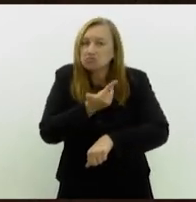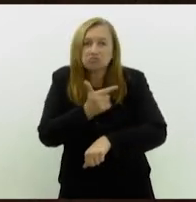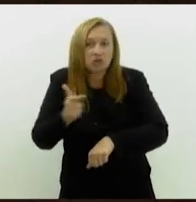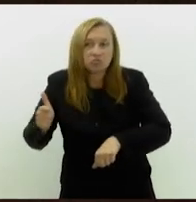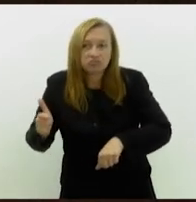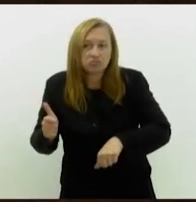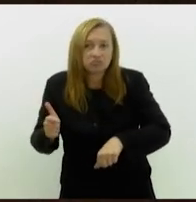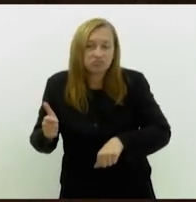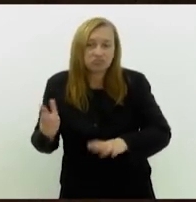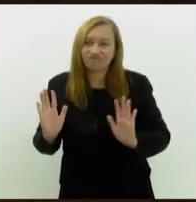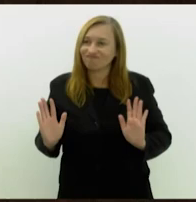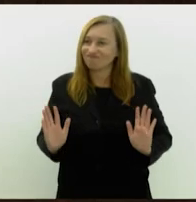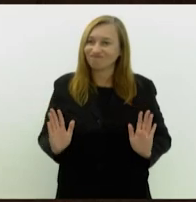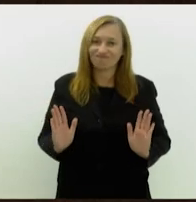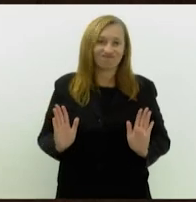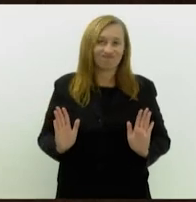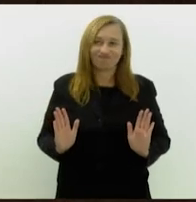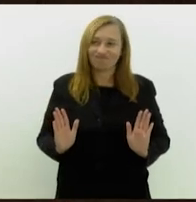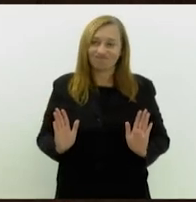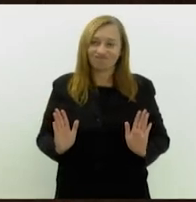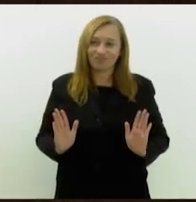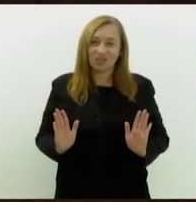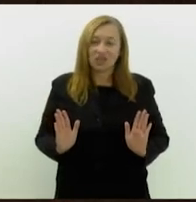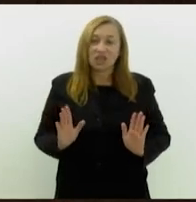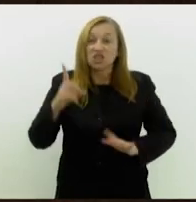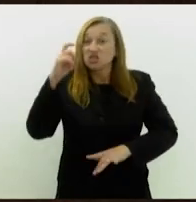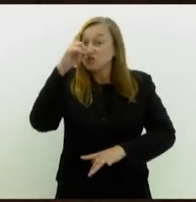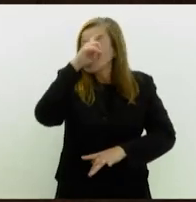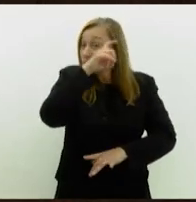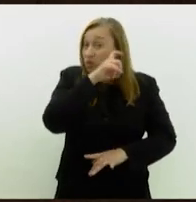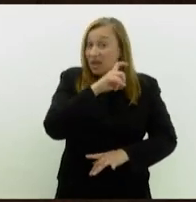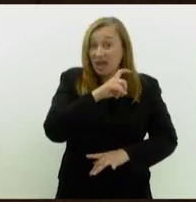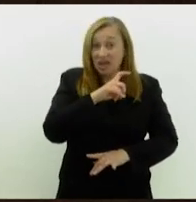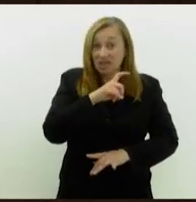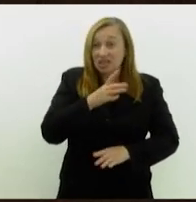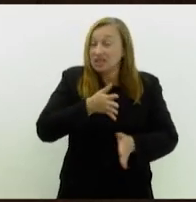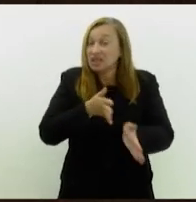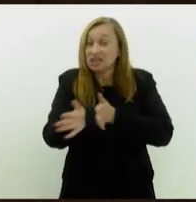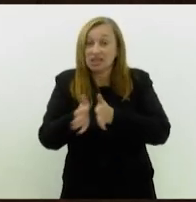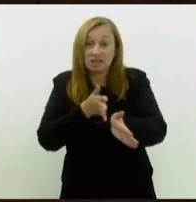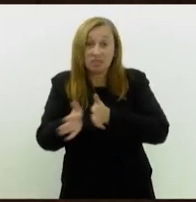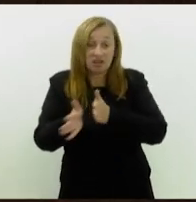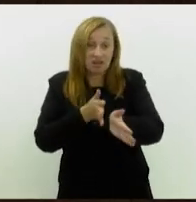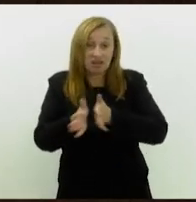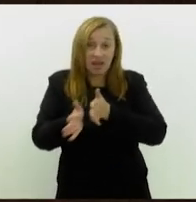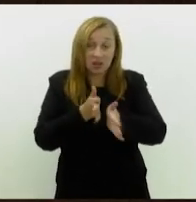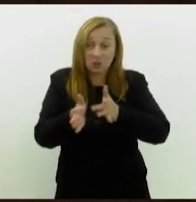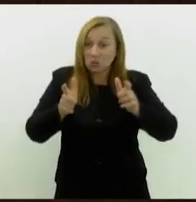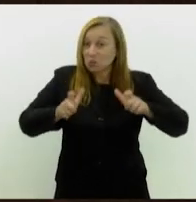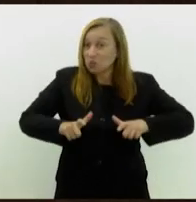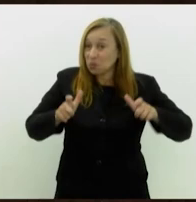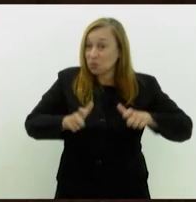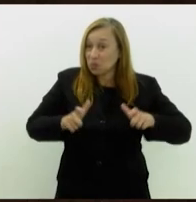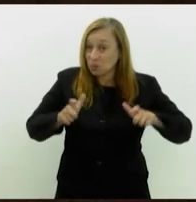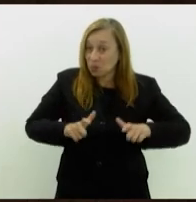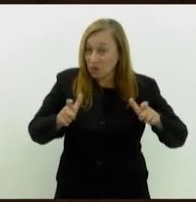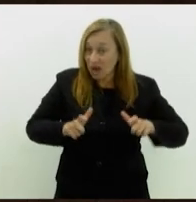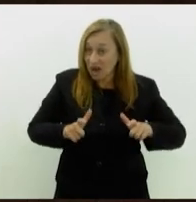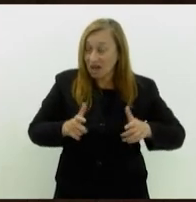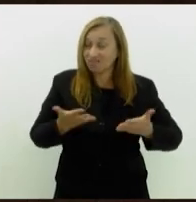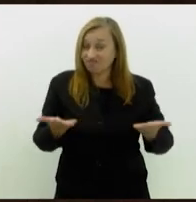desníveis entre a plataforma e as composições via